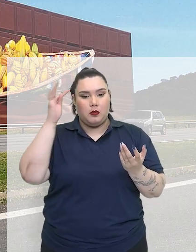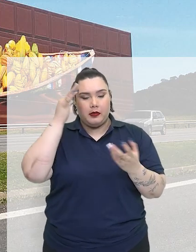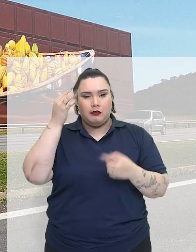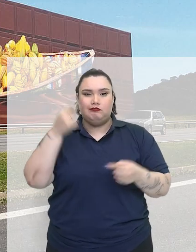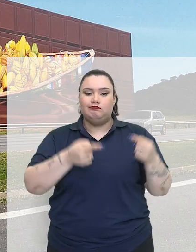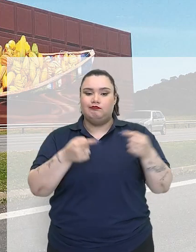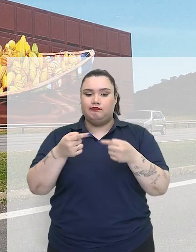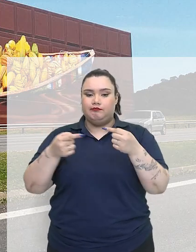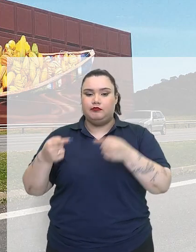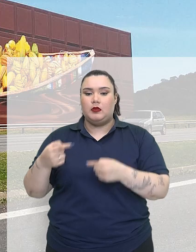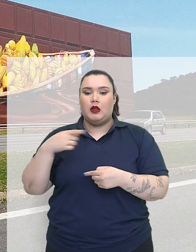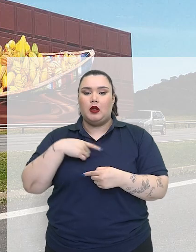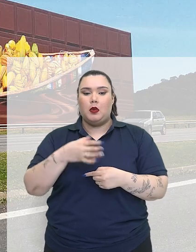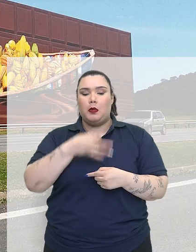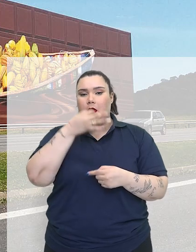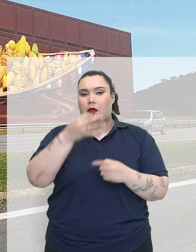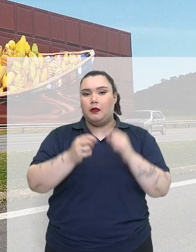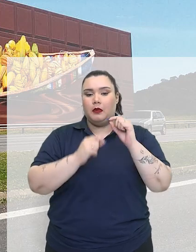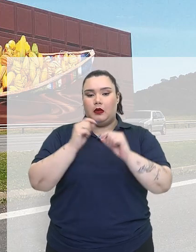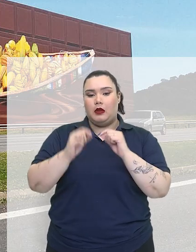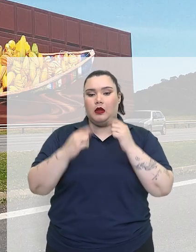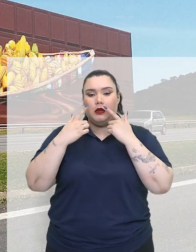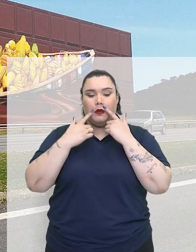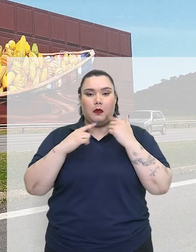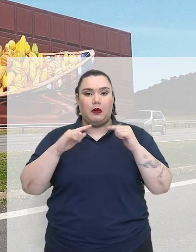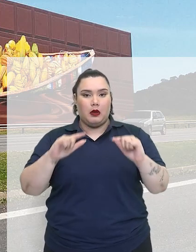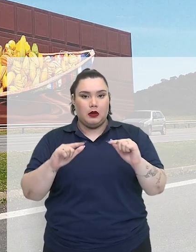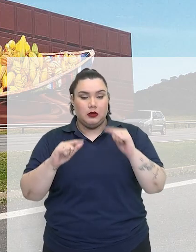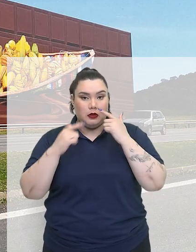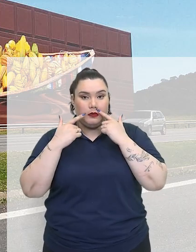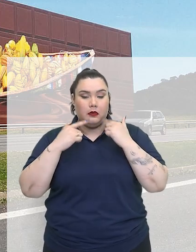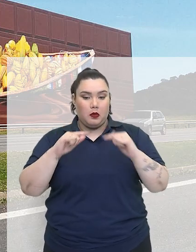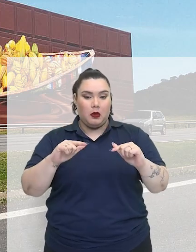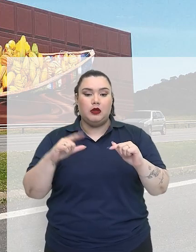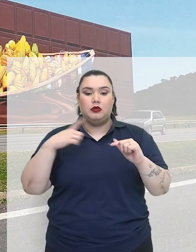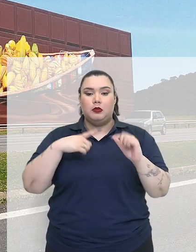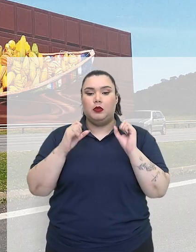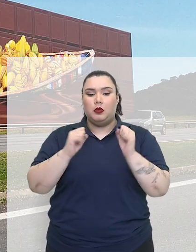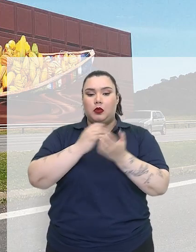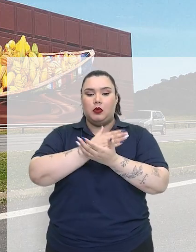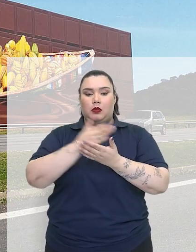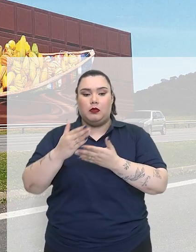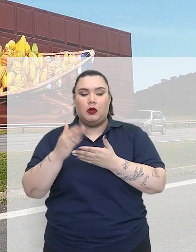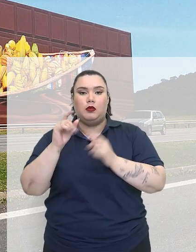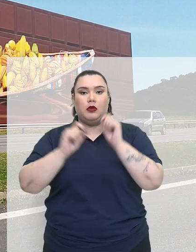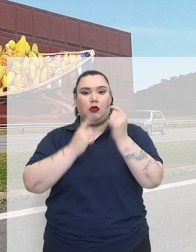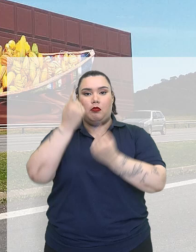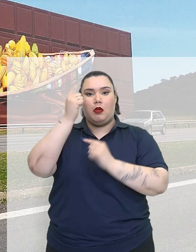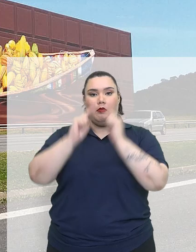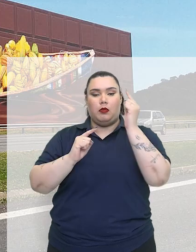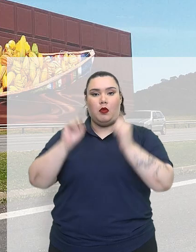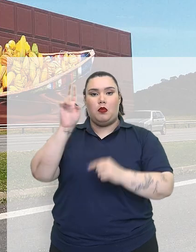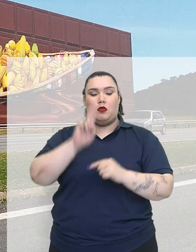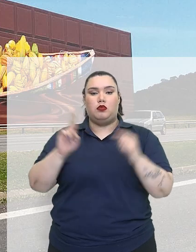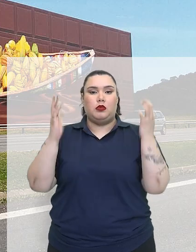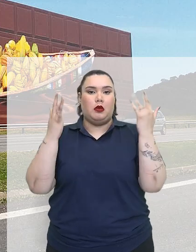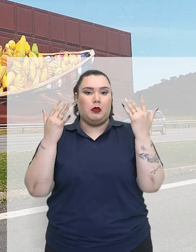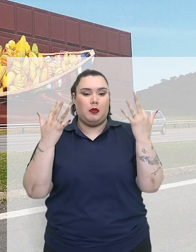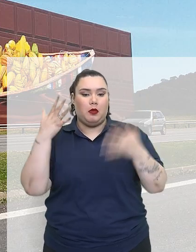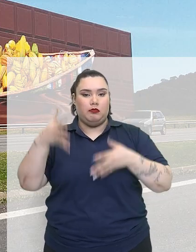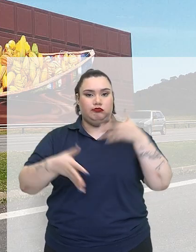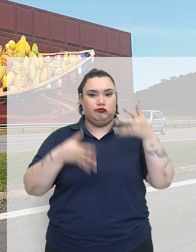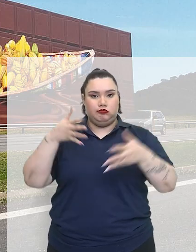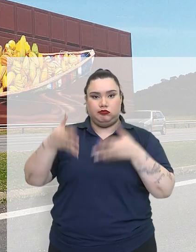amplamente discutida sugere que a linguagem pode ter começado com gestos manuais. Então, de acordo com